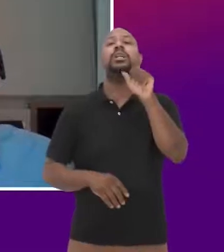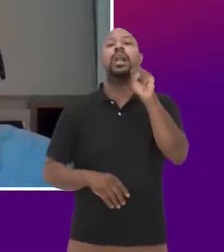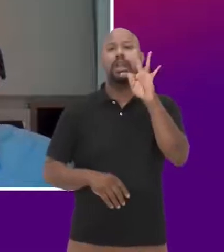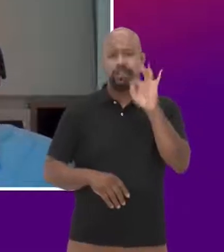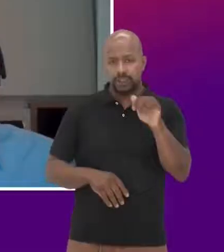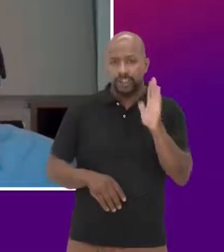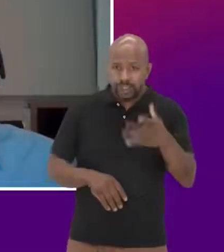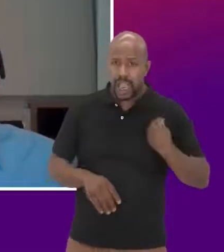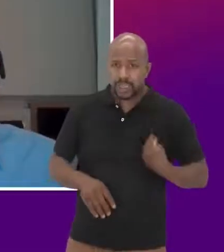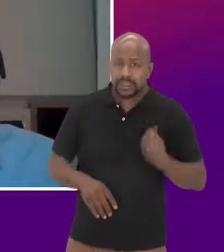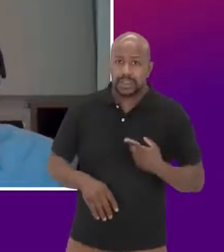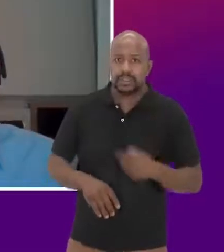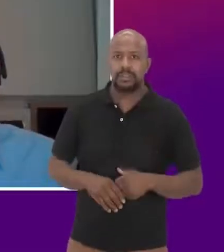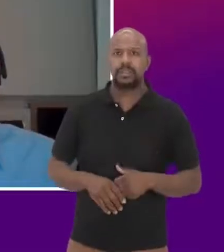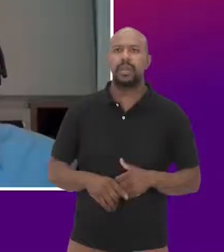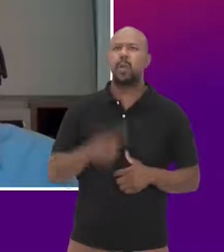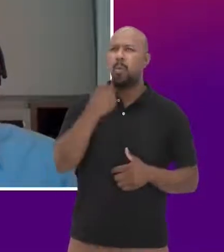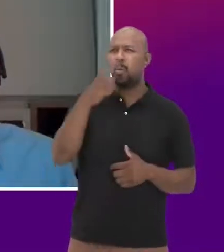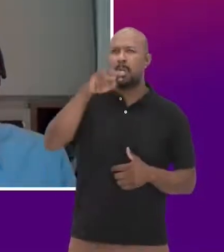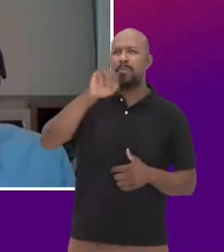existem?